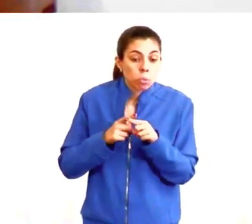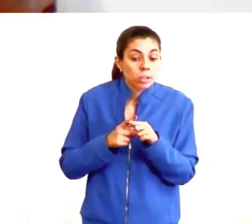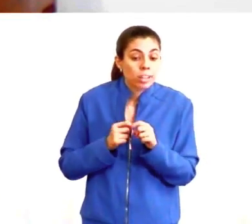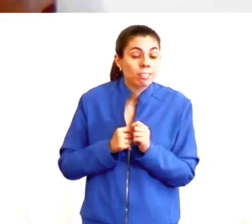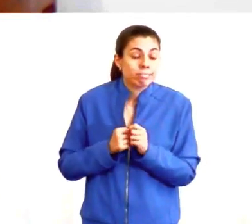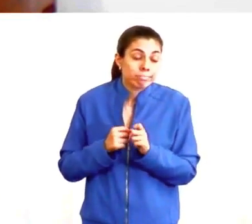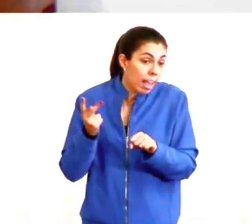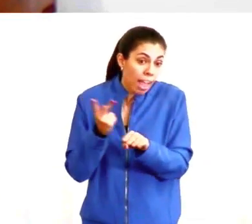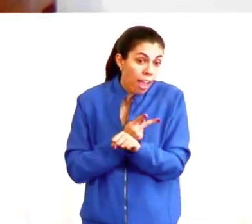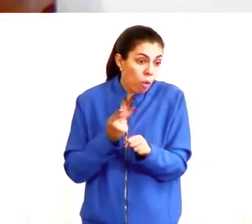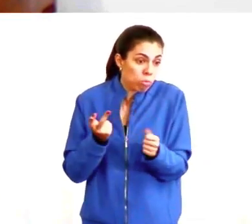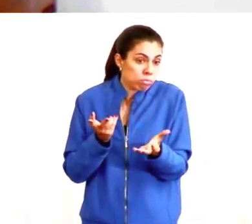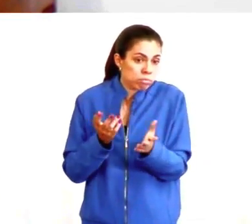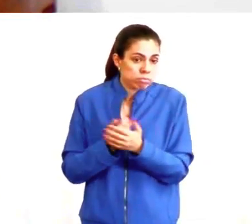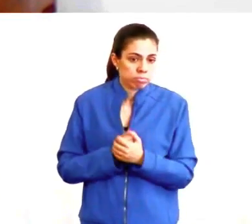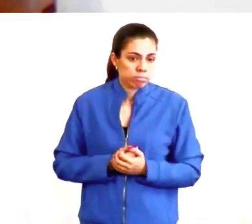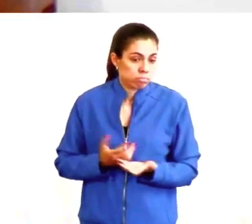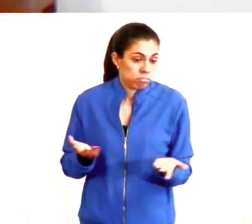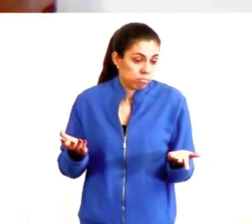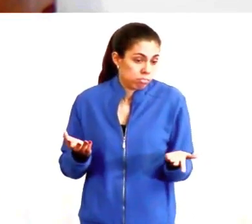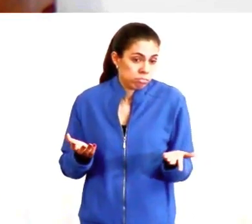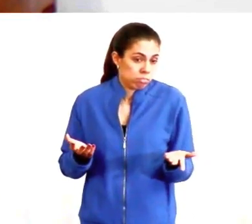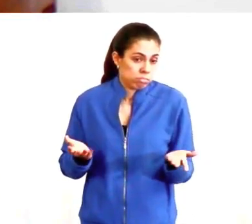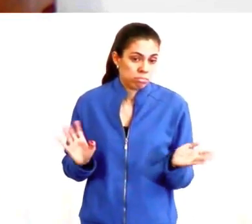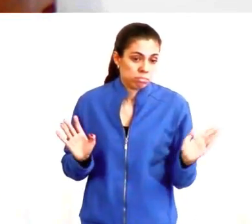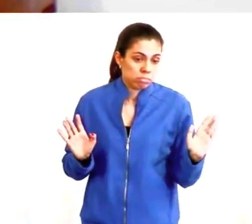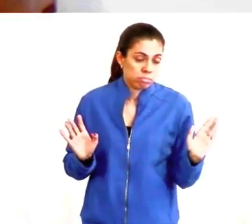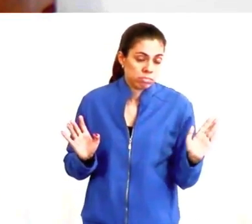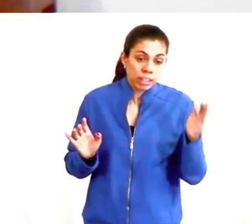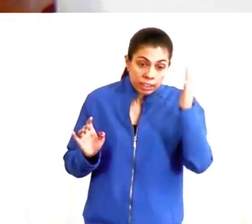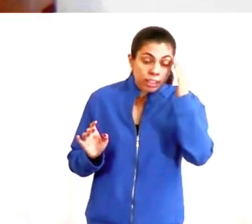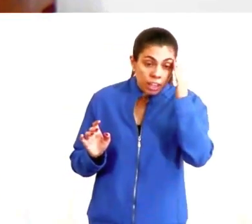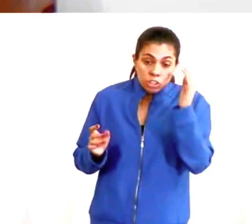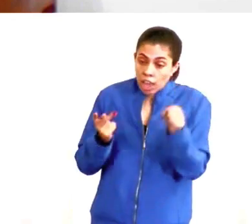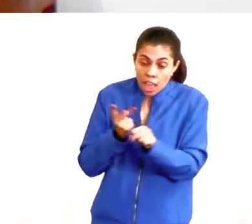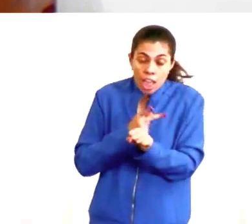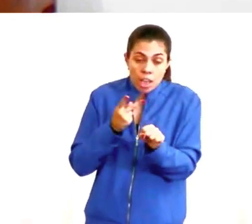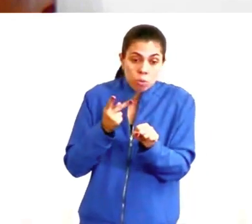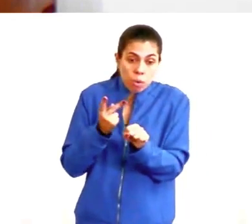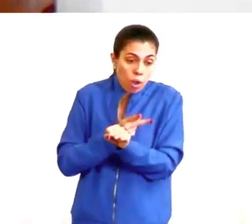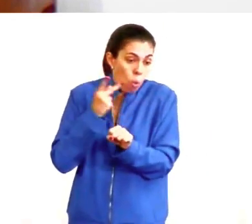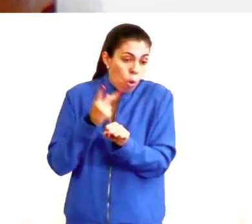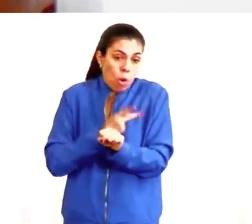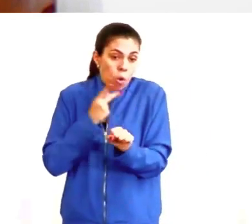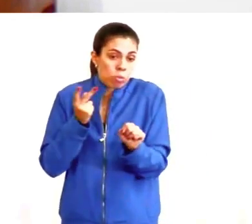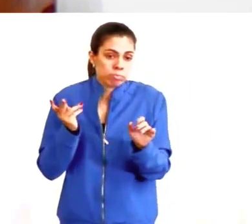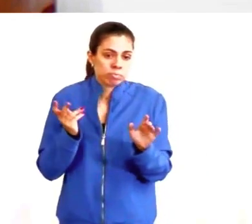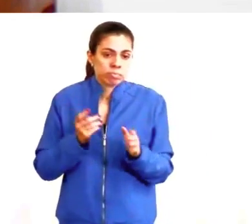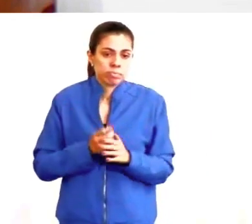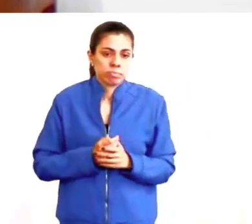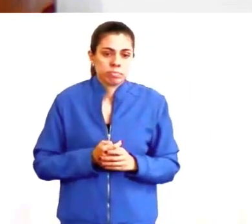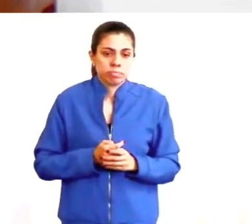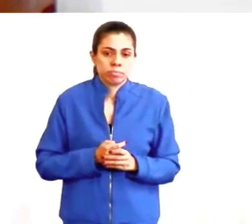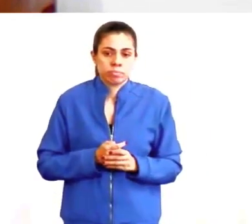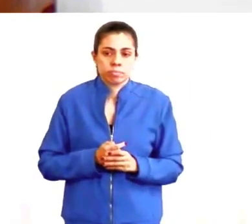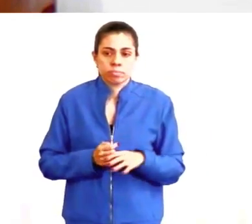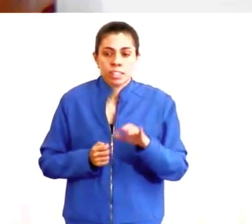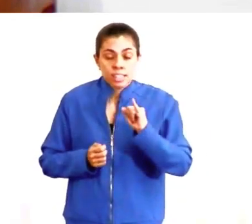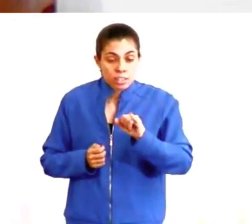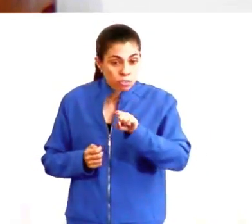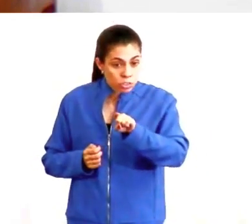admite erros. Se porventura você chegar à conclusão que essa adoração, você sabe como